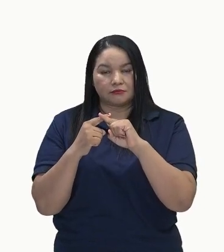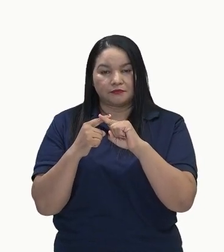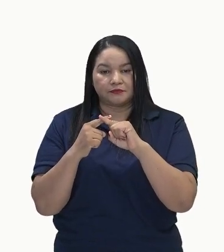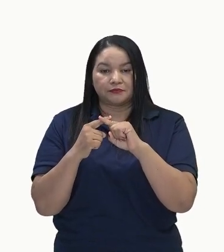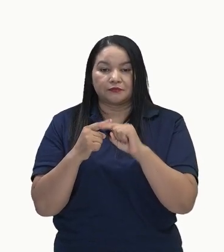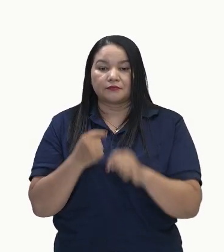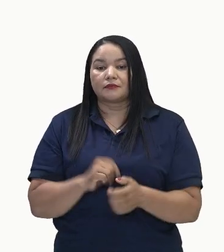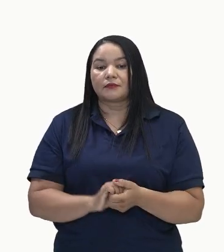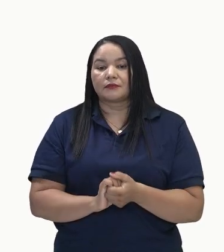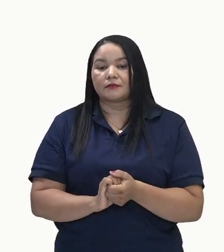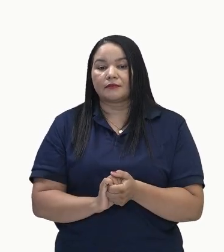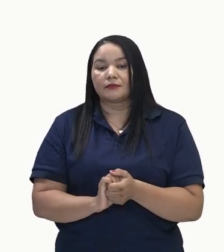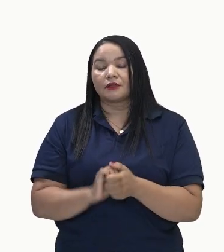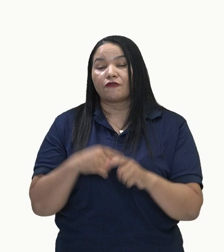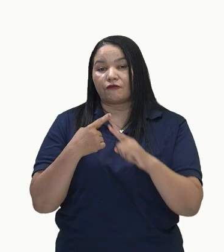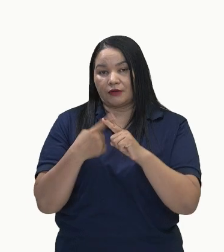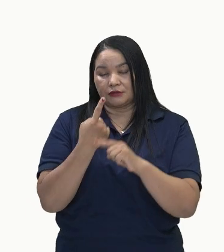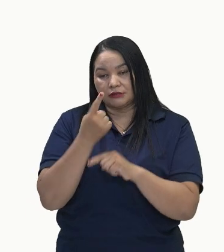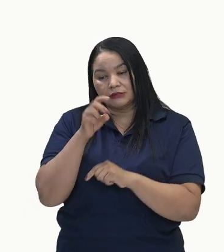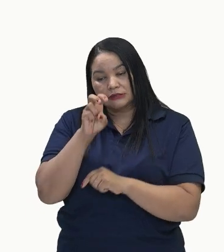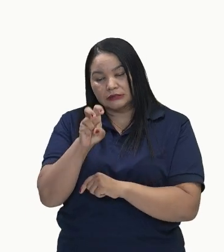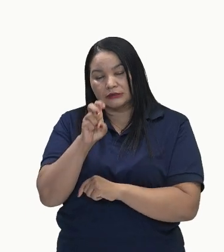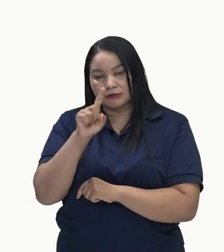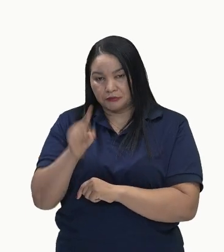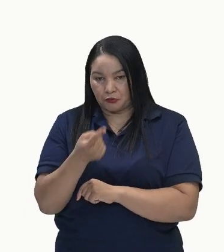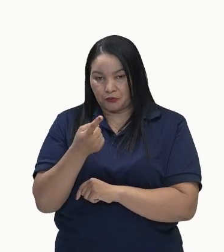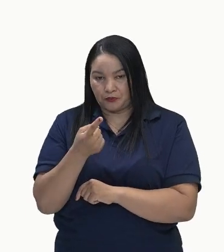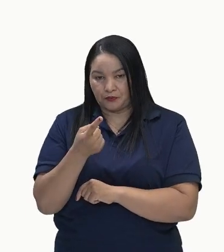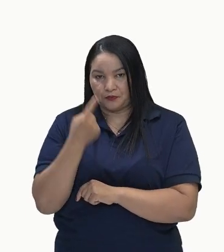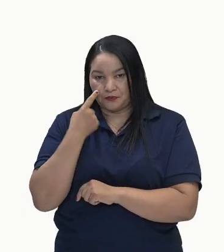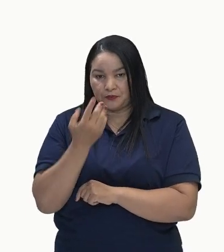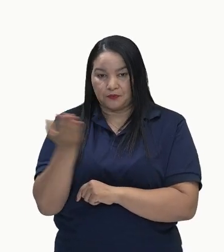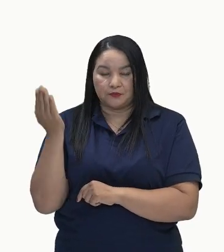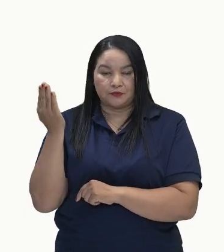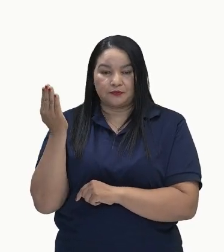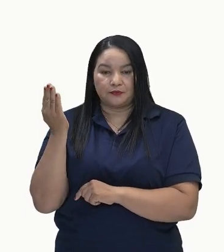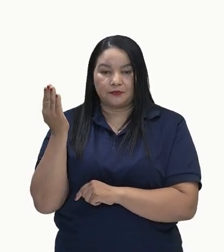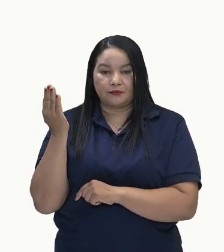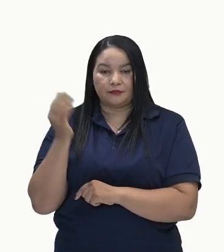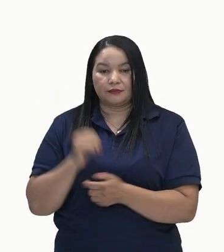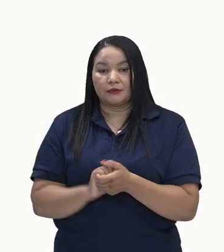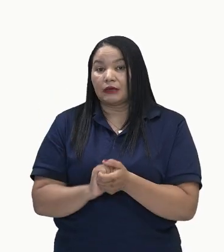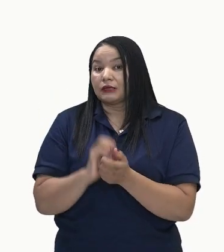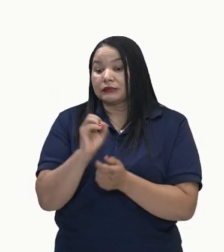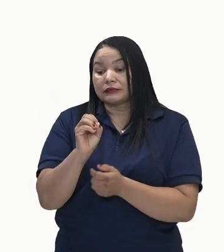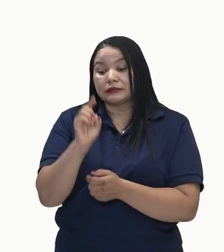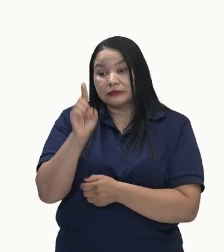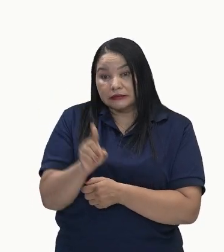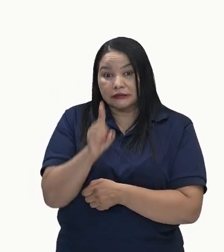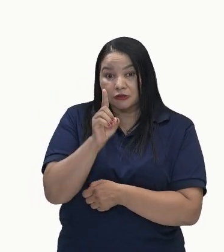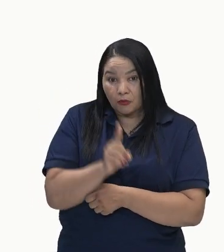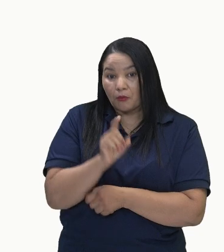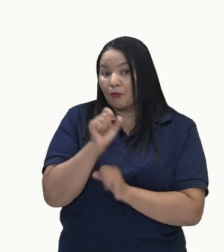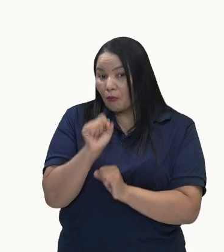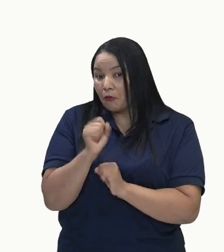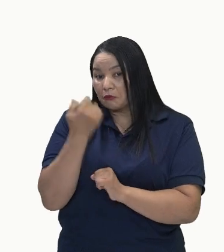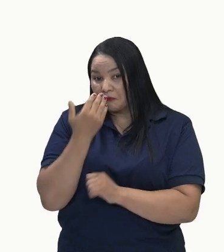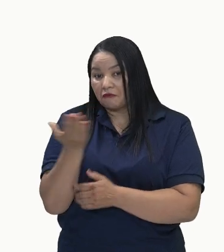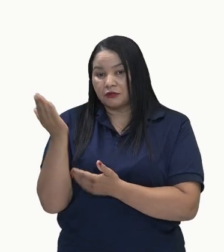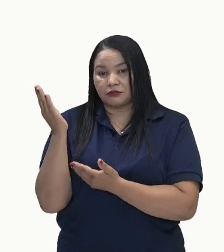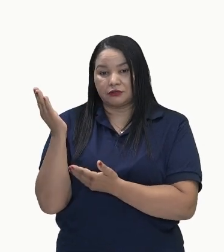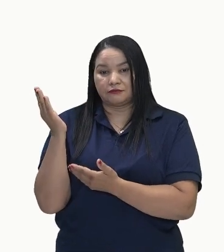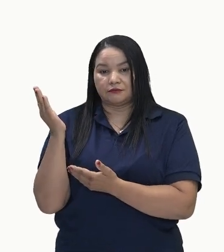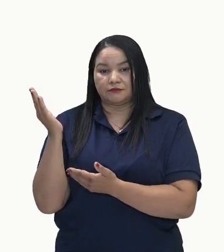Vezes 15 mil. Olha a mágica aqui, ó. Bora simplificar os zeros, ó. Simplificando os zeros. Simplifica